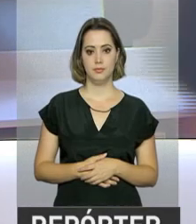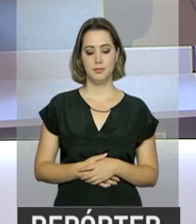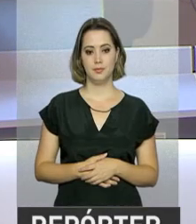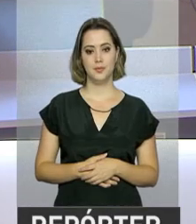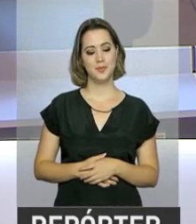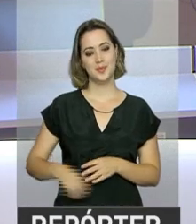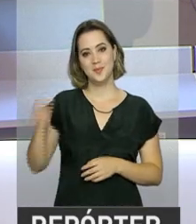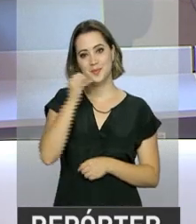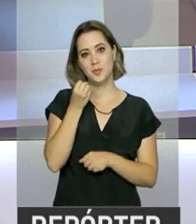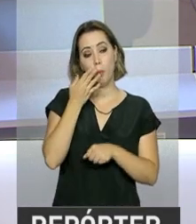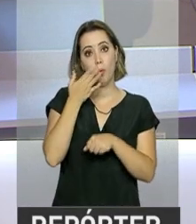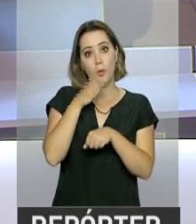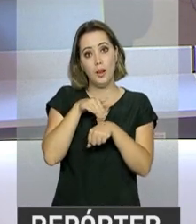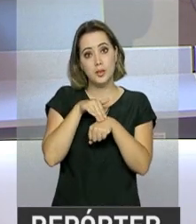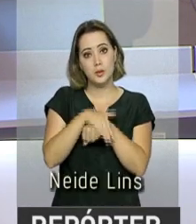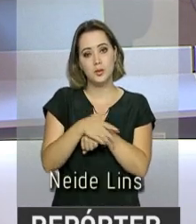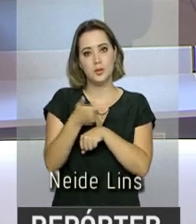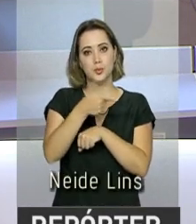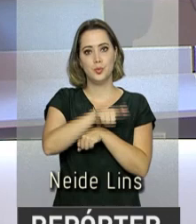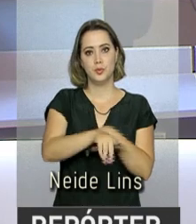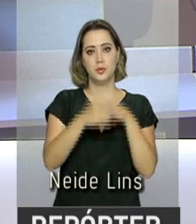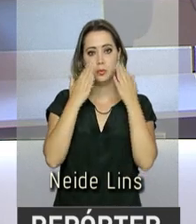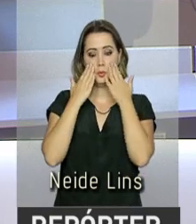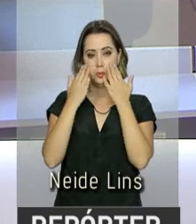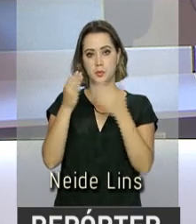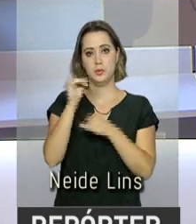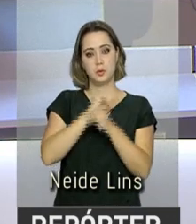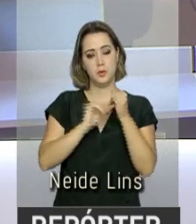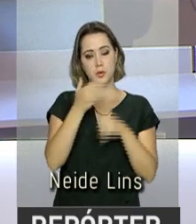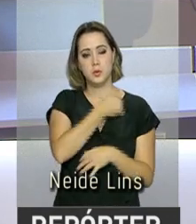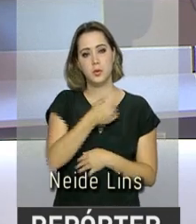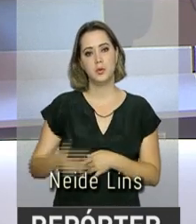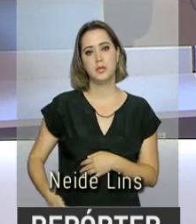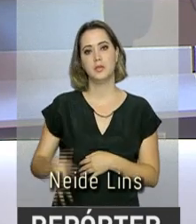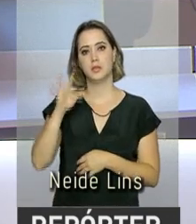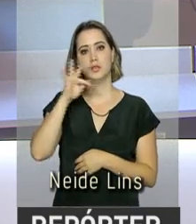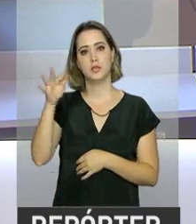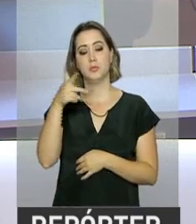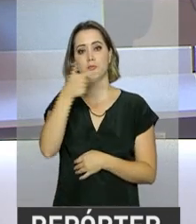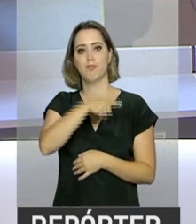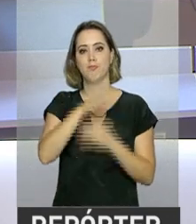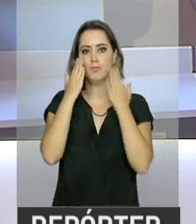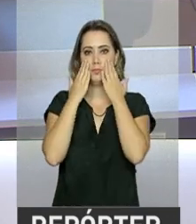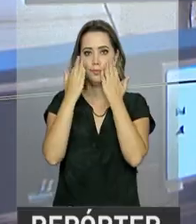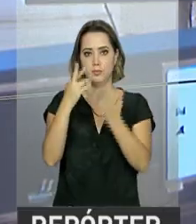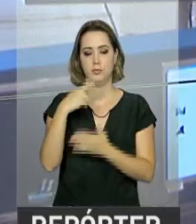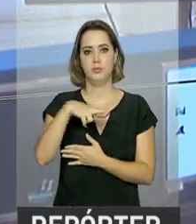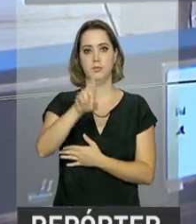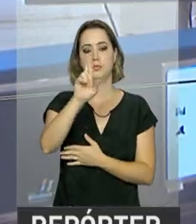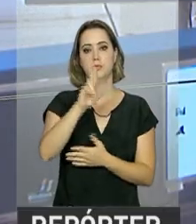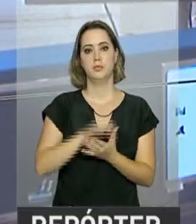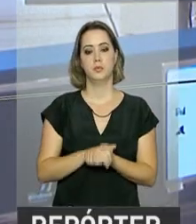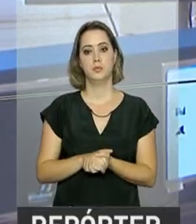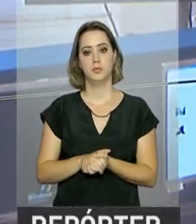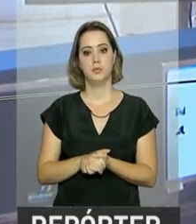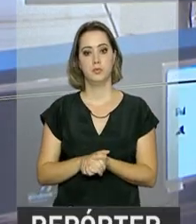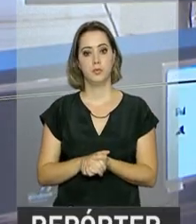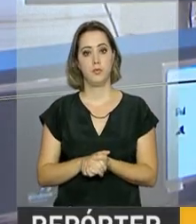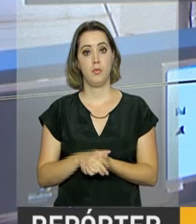Olá boa noite estamos de volta com as notícias do Governo Federal em mais uma edição do repórter NBR